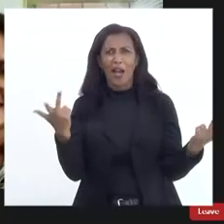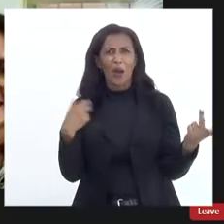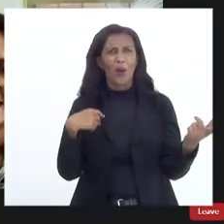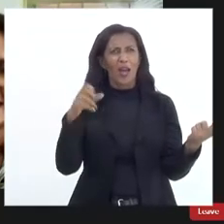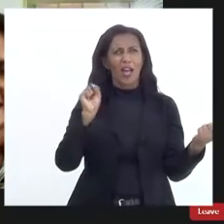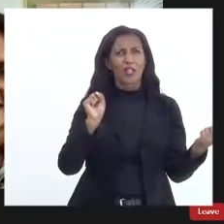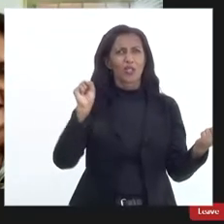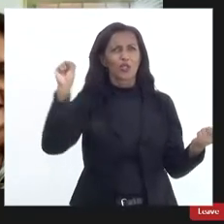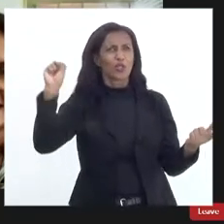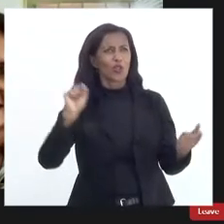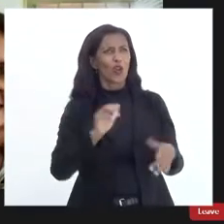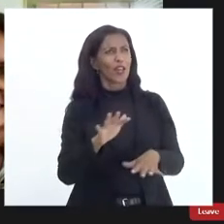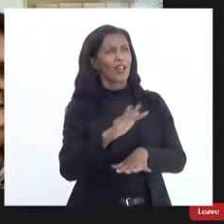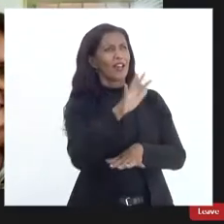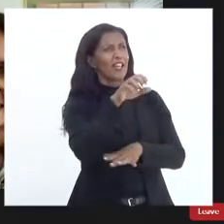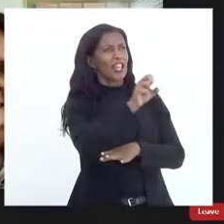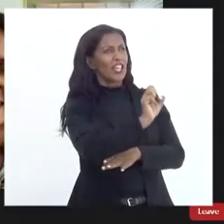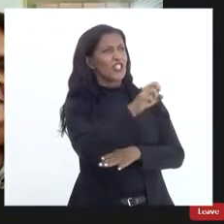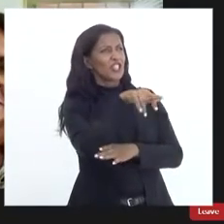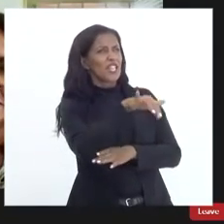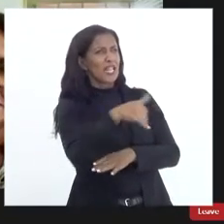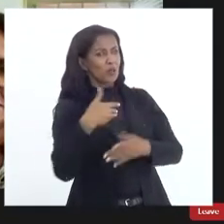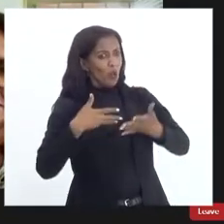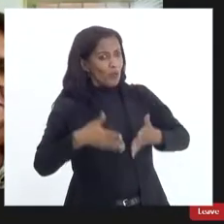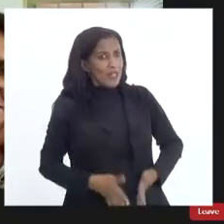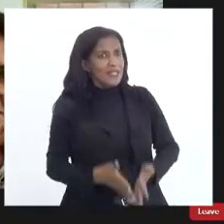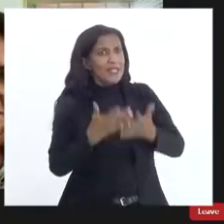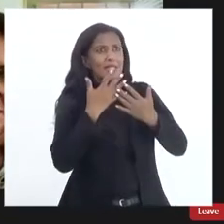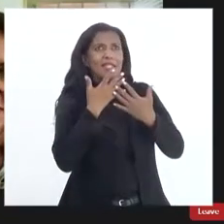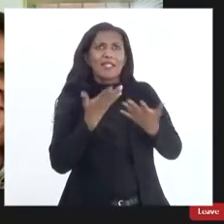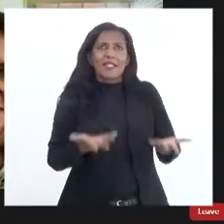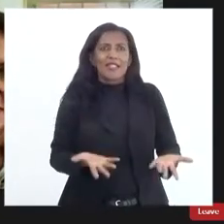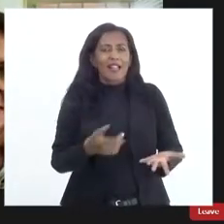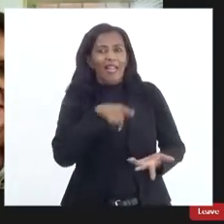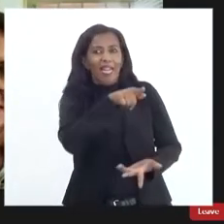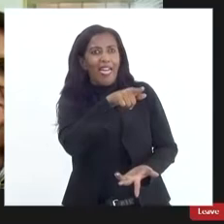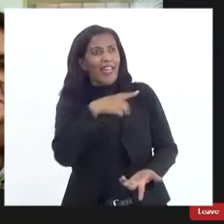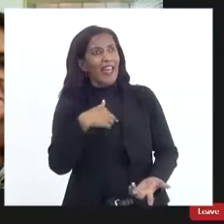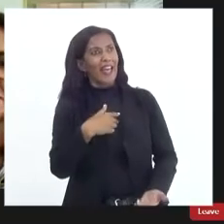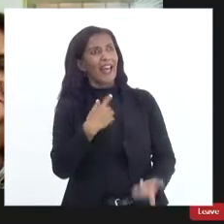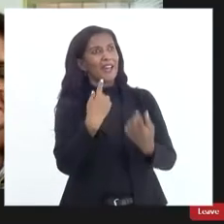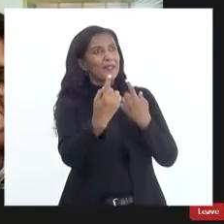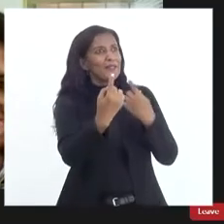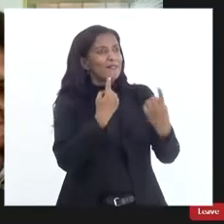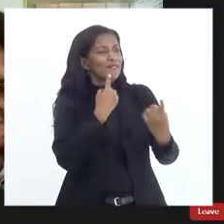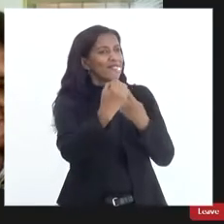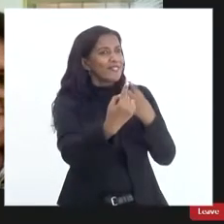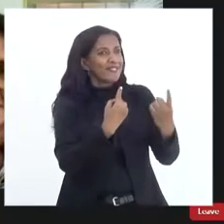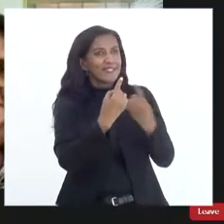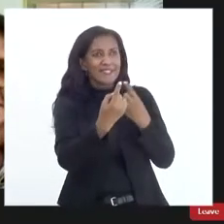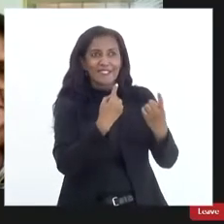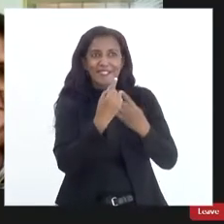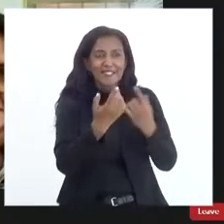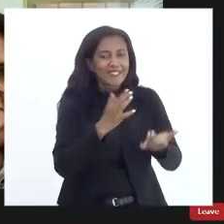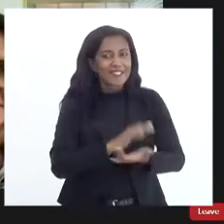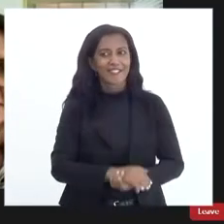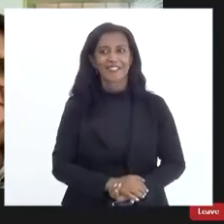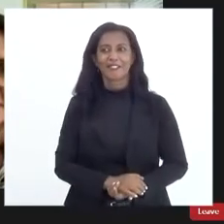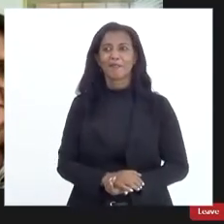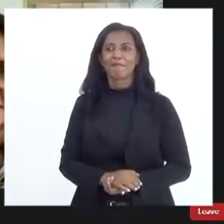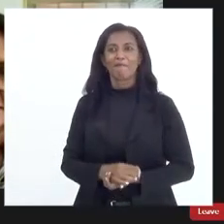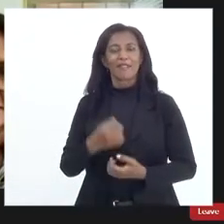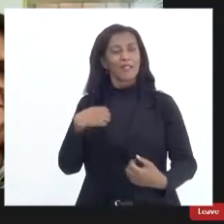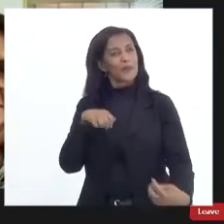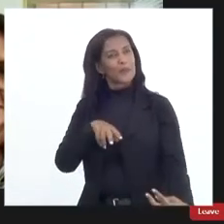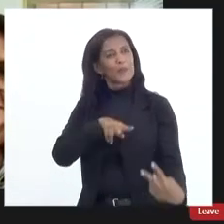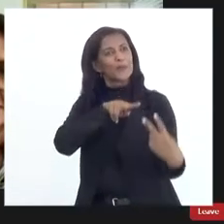sogra era da favela do Esqueleto, onde eu nasci. Entendeu? É isso que a gente tem que descortinar, né? Descortinar. O